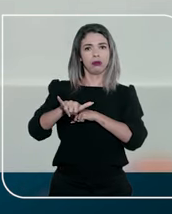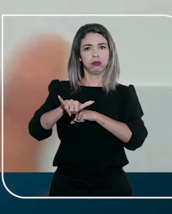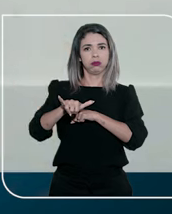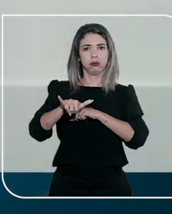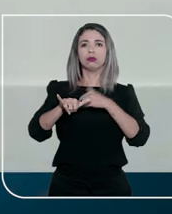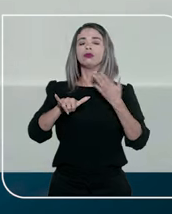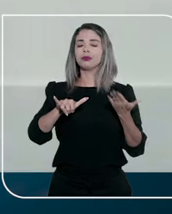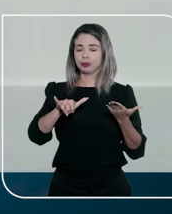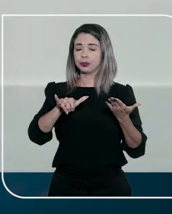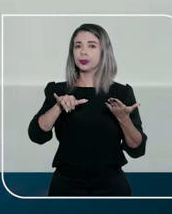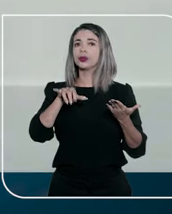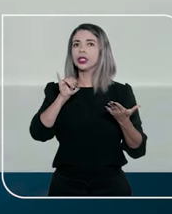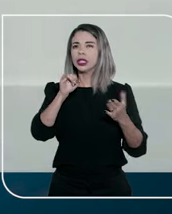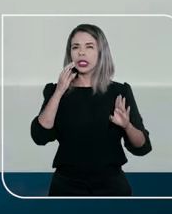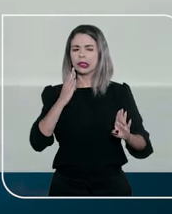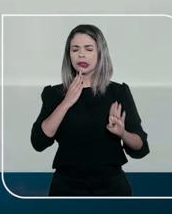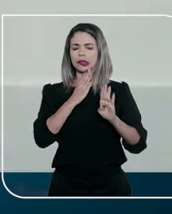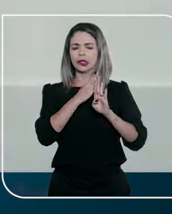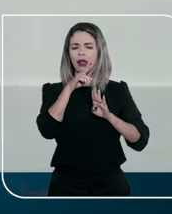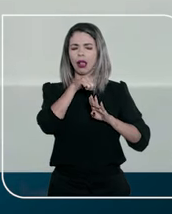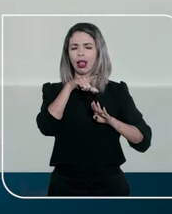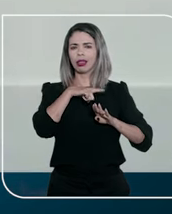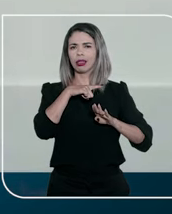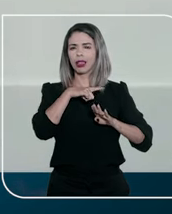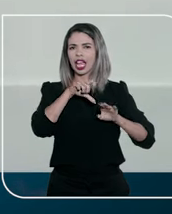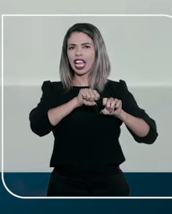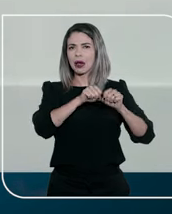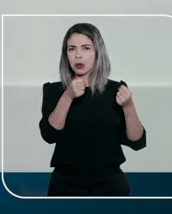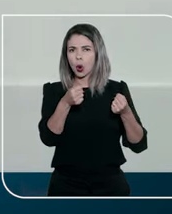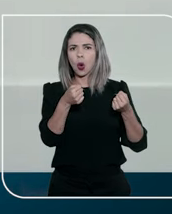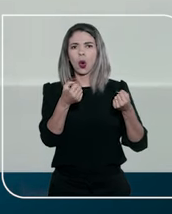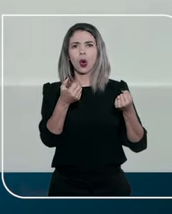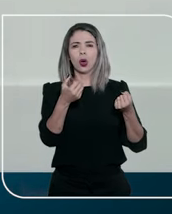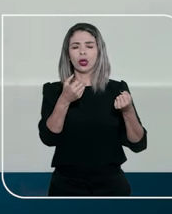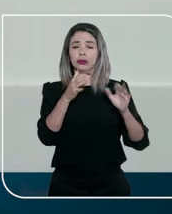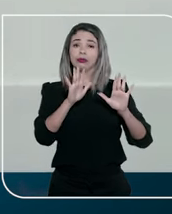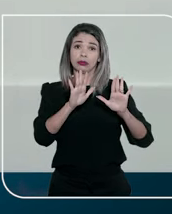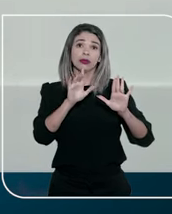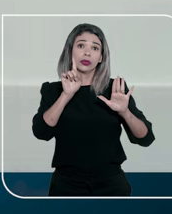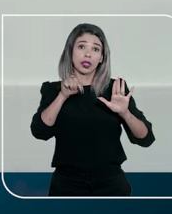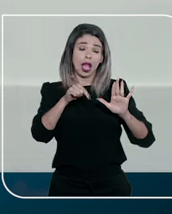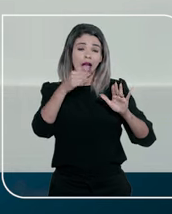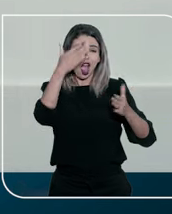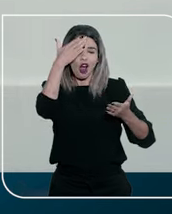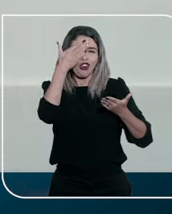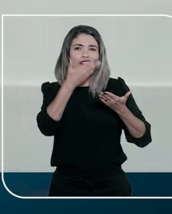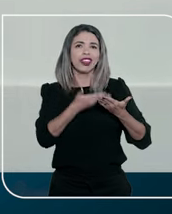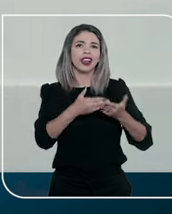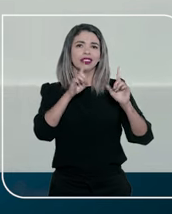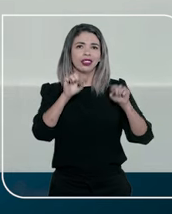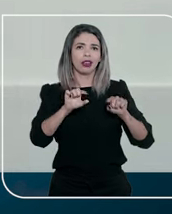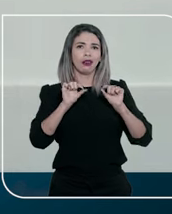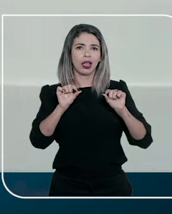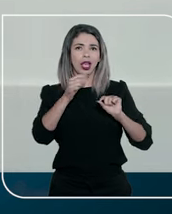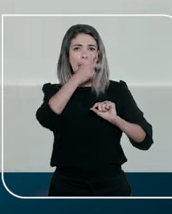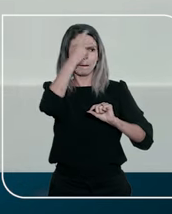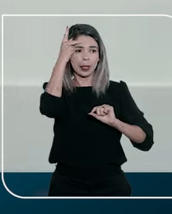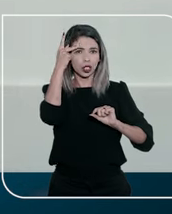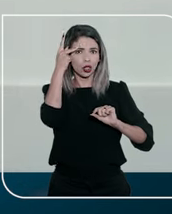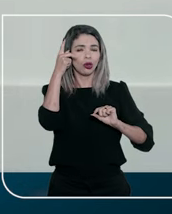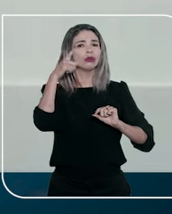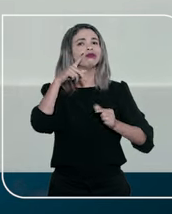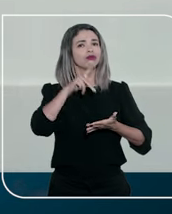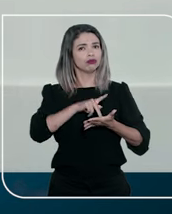que ele identifique que houve, é uma questão também de bom senso, de confiança, de que o passageiro, de fato, embarcou ali com